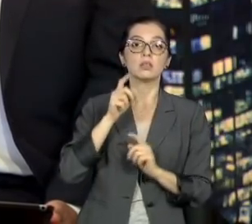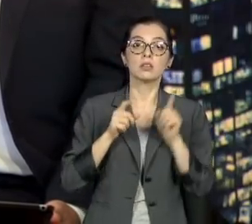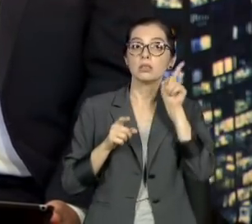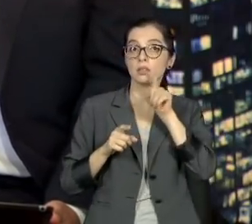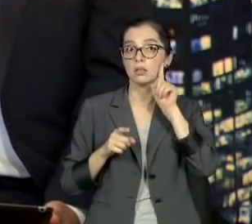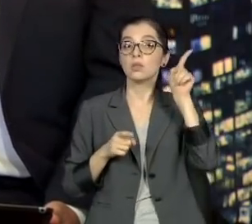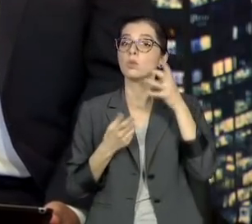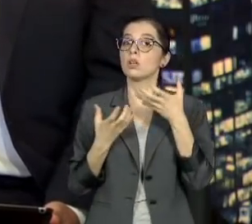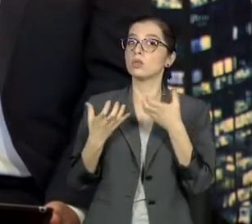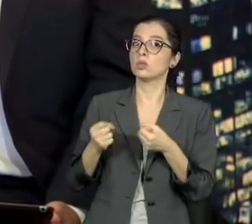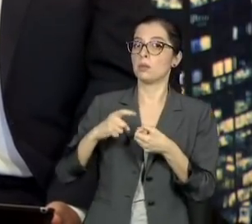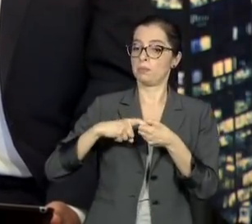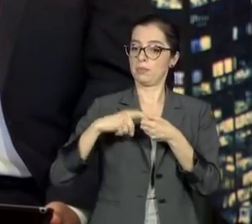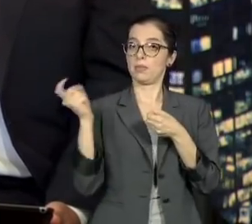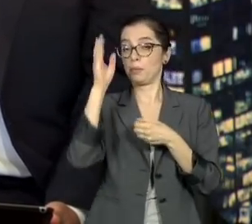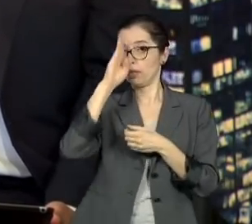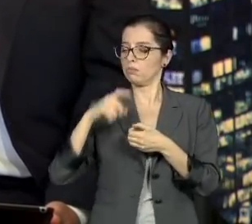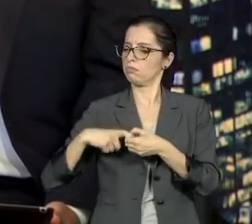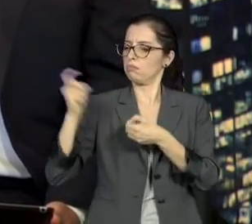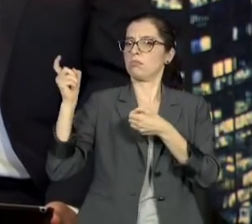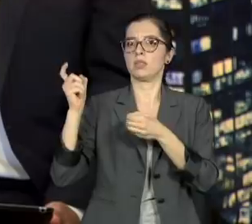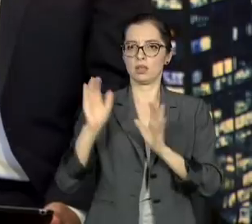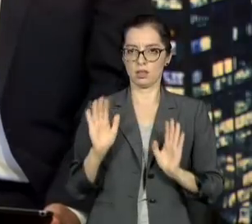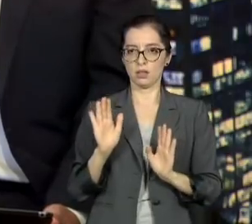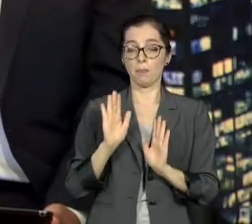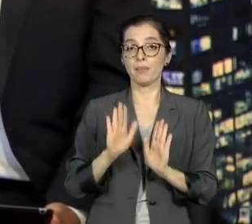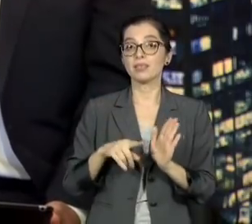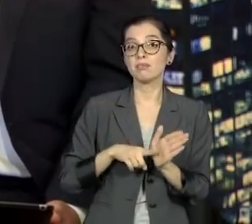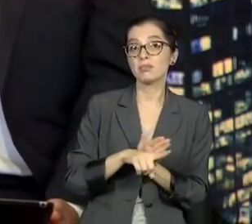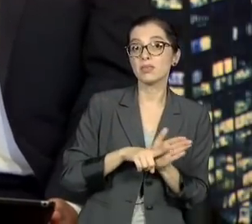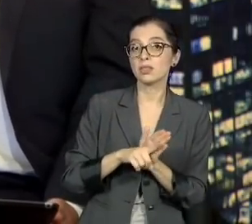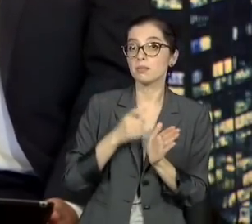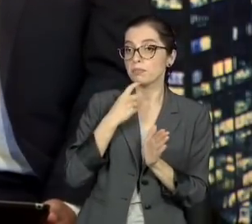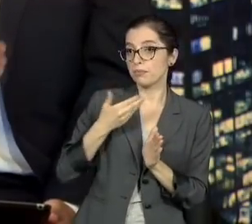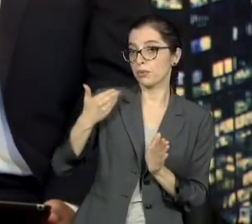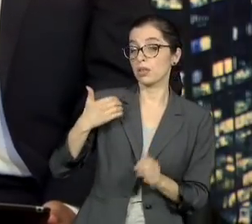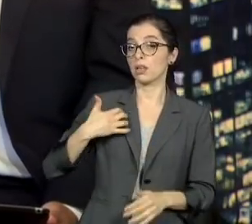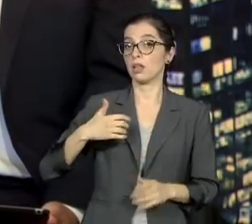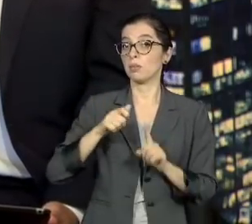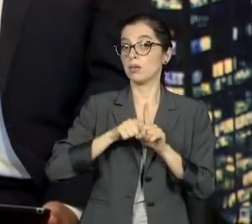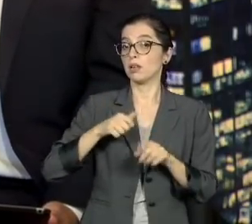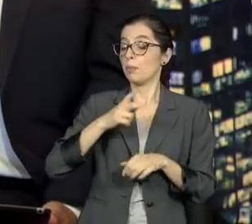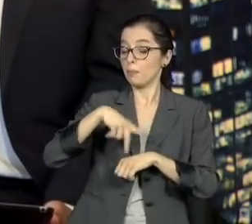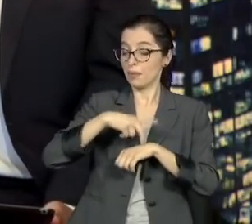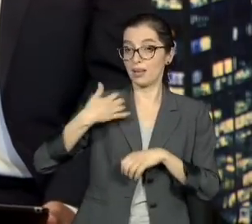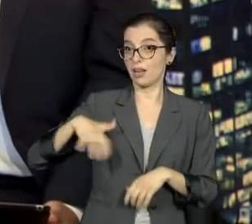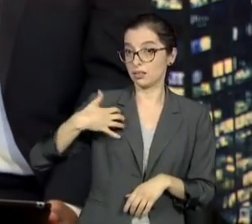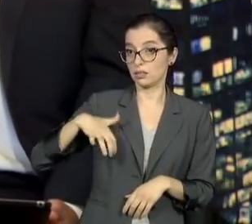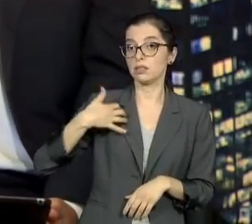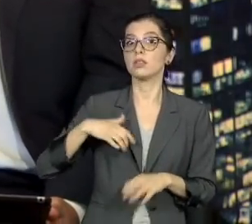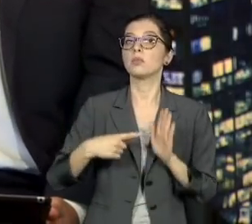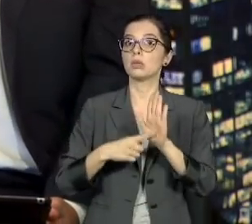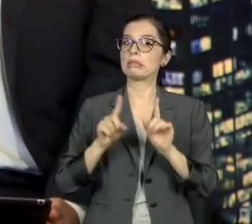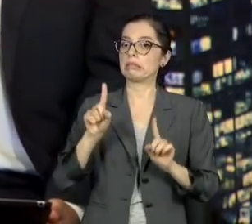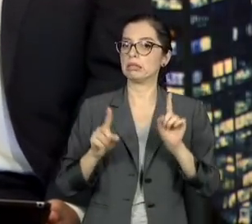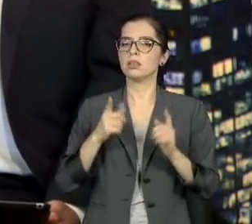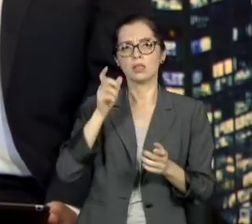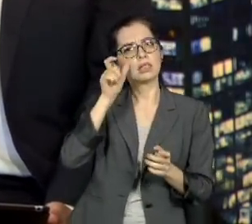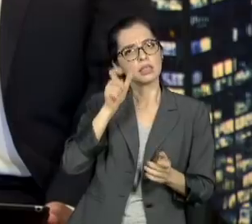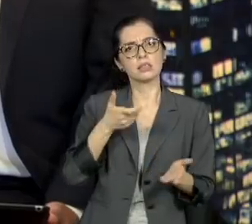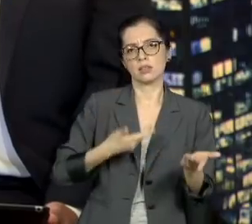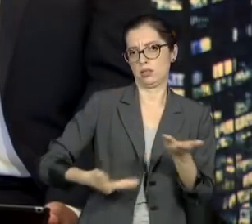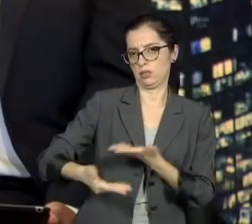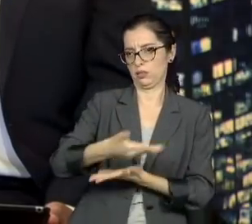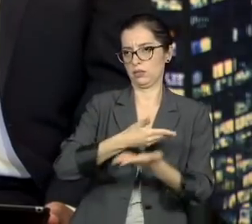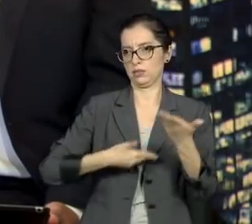independência brasileira, embora uma pesquisa mais recente atribua este papel à Argentina. Seja como for, é inegável o interesse mútuo. No momento em que